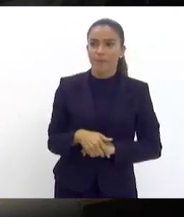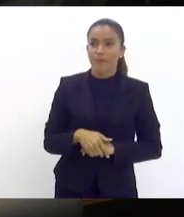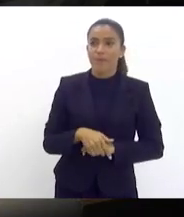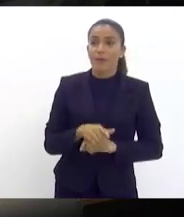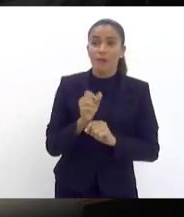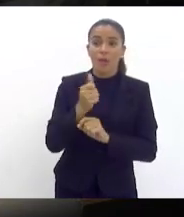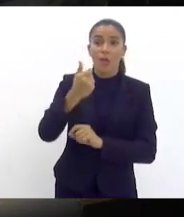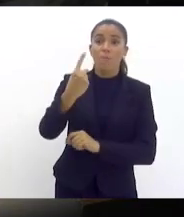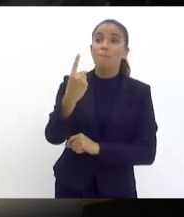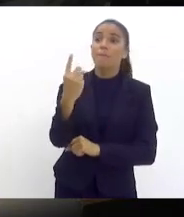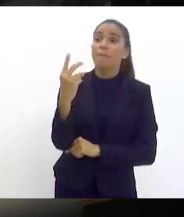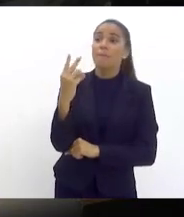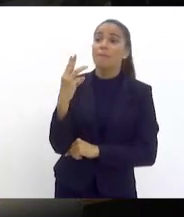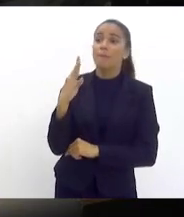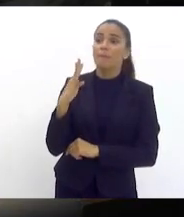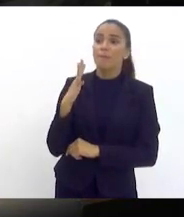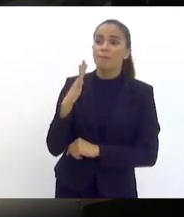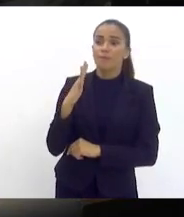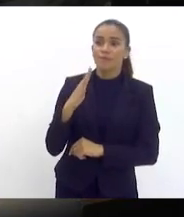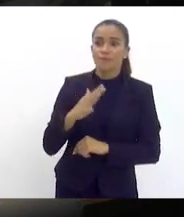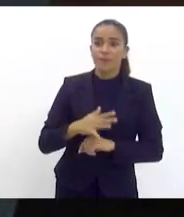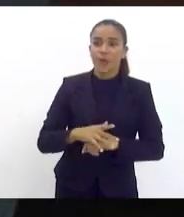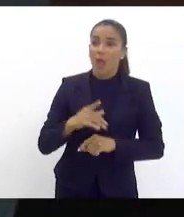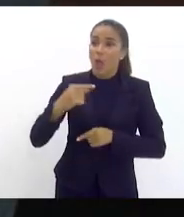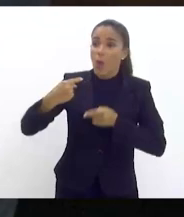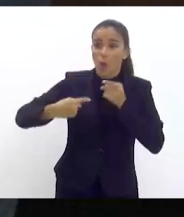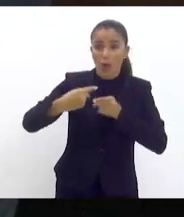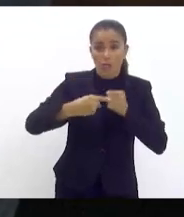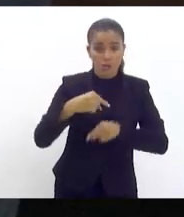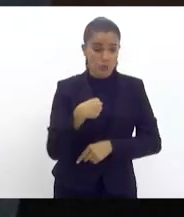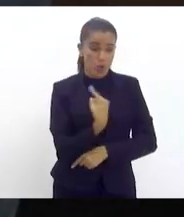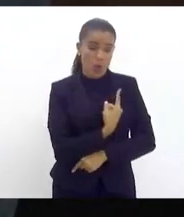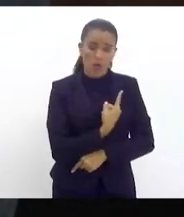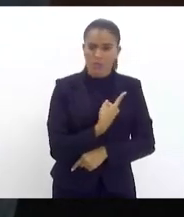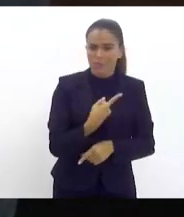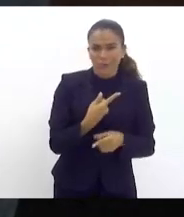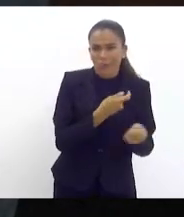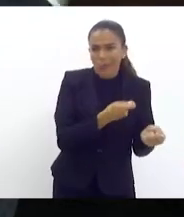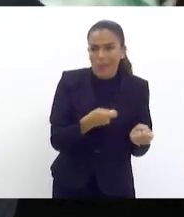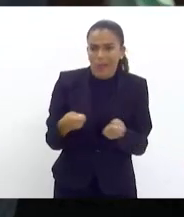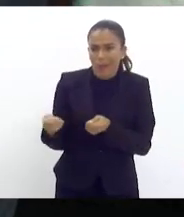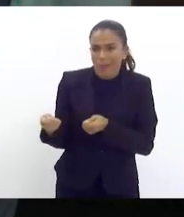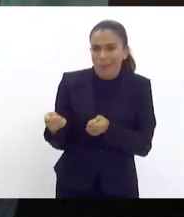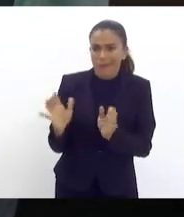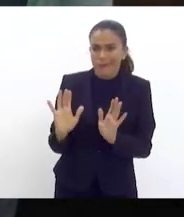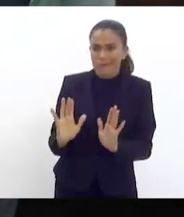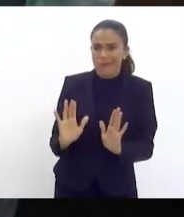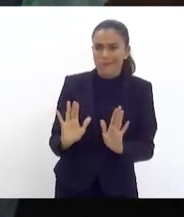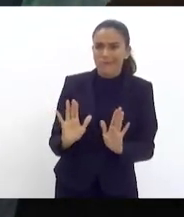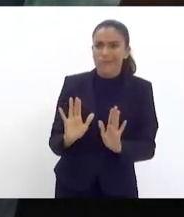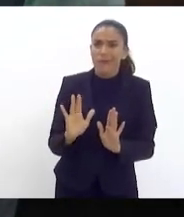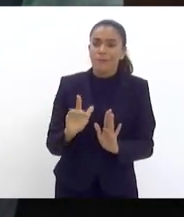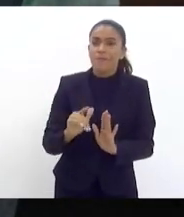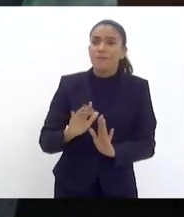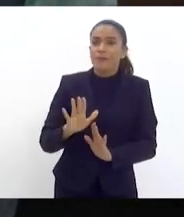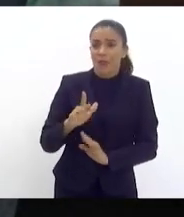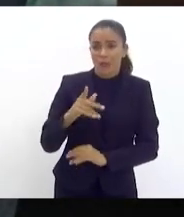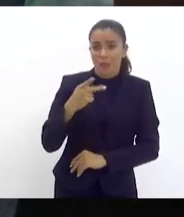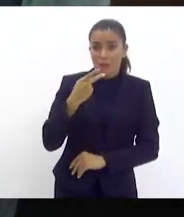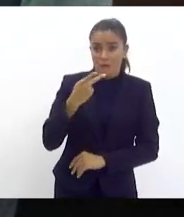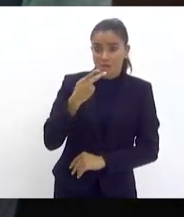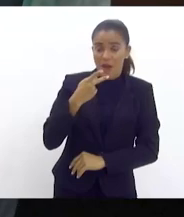ordem sobre a pauta, não estou adentrando o mérito. É uma discussão nossa aqui de procedimento, ainda, segundo a fala do deputado Luiz